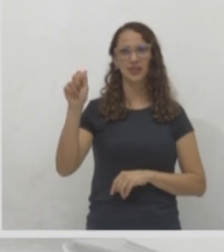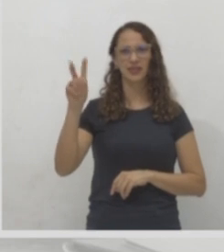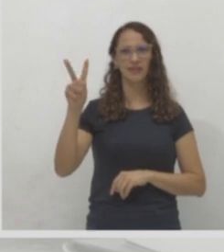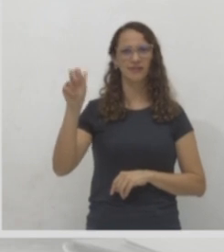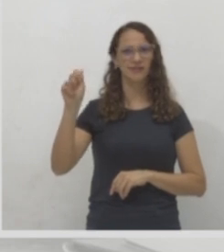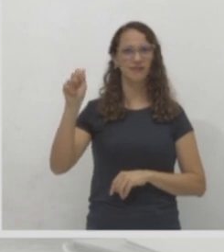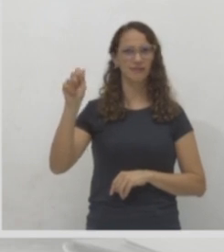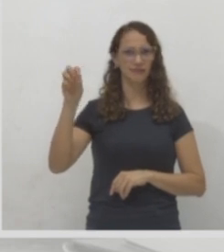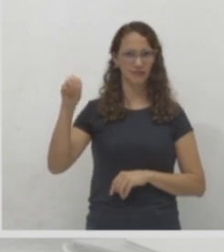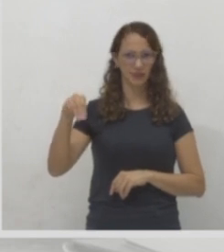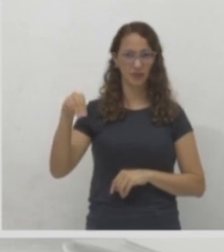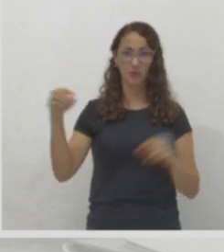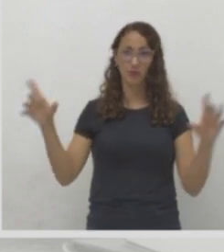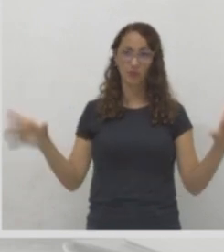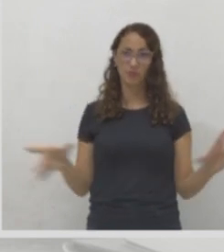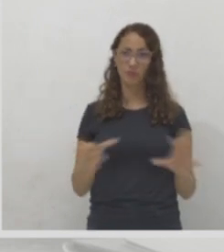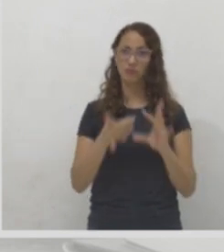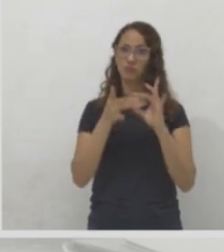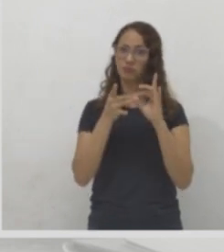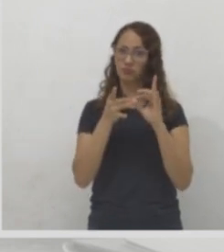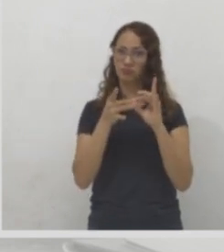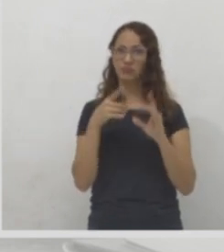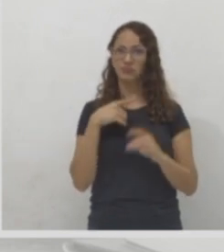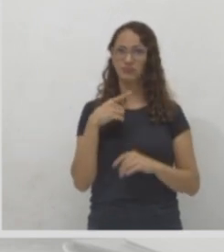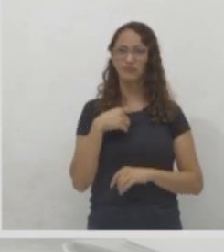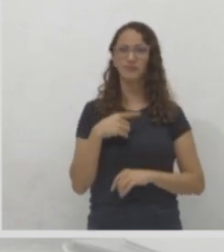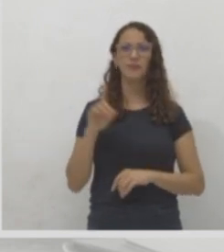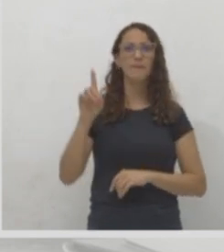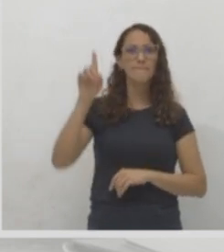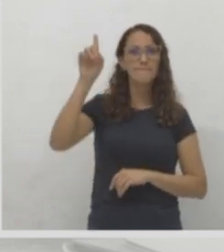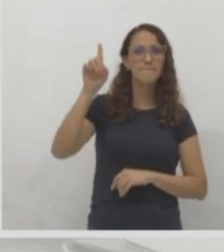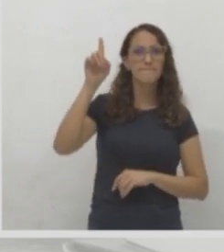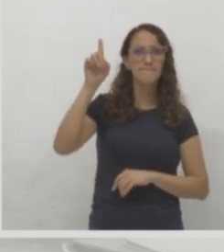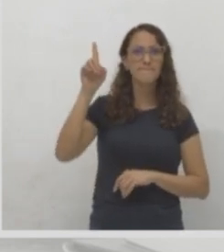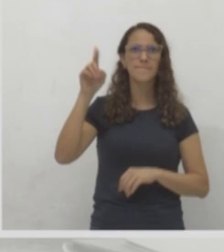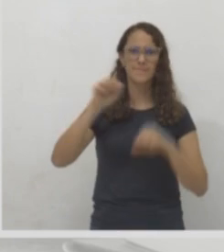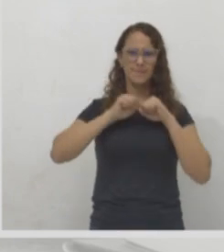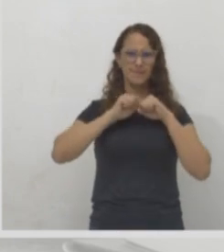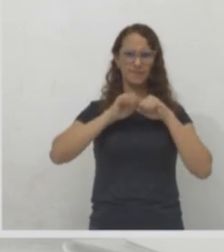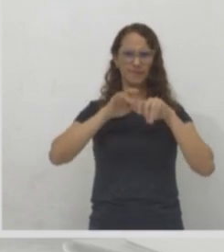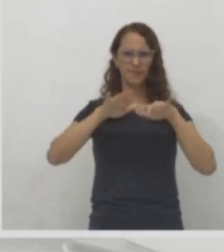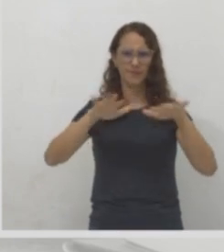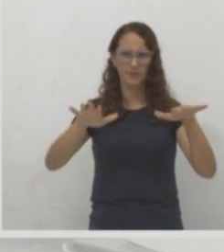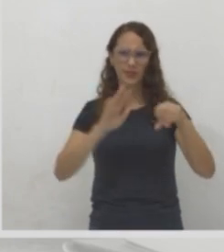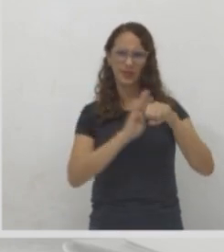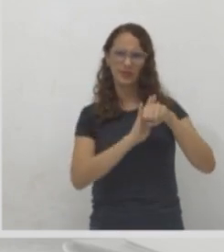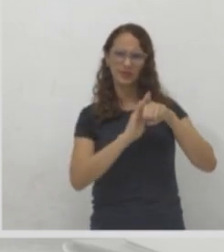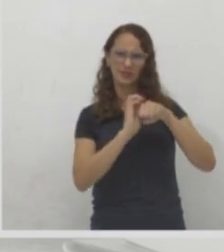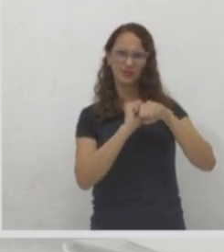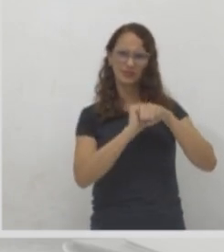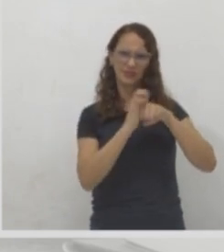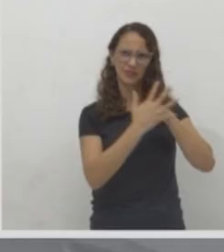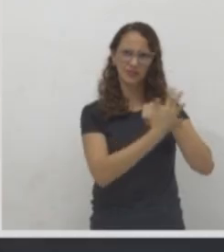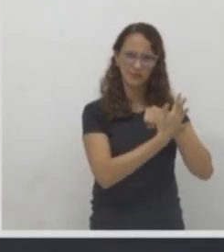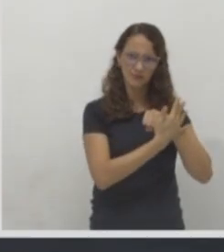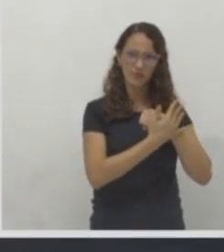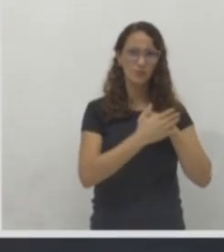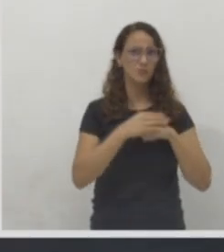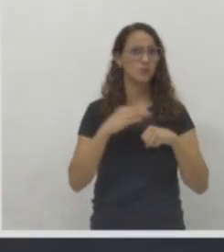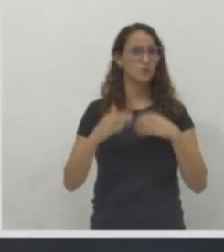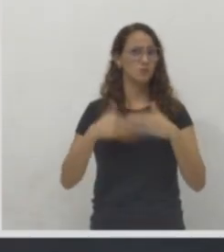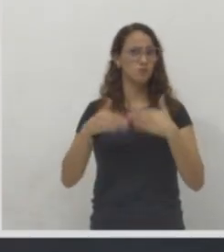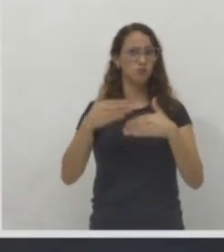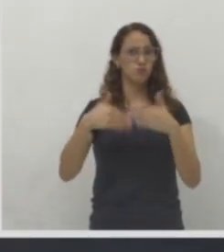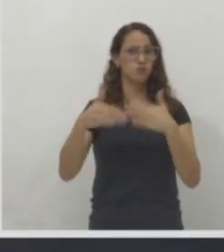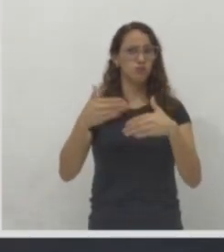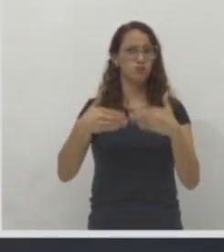aqui. Contágio de coronavírus continua acelerado no Brasil. Tem o sujeito, contágio,